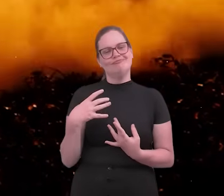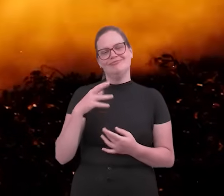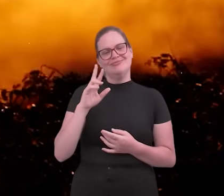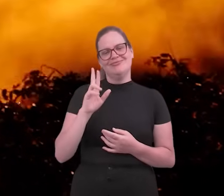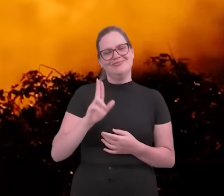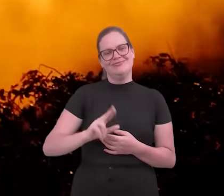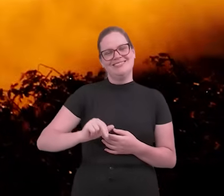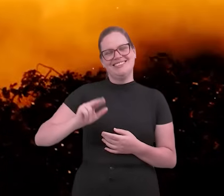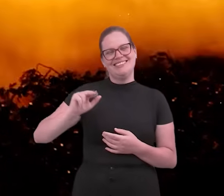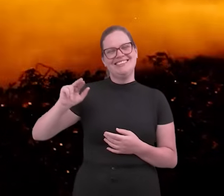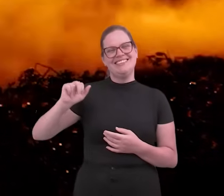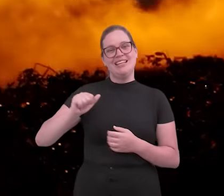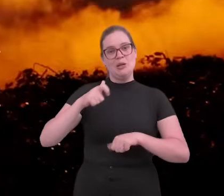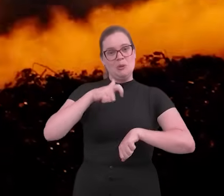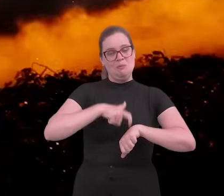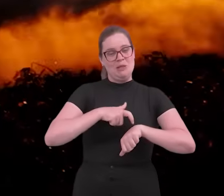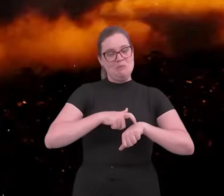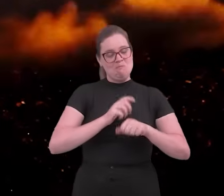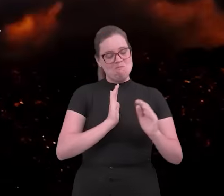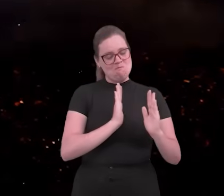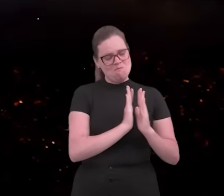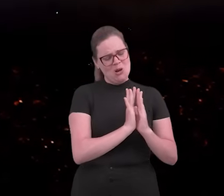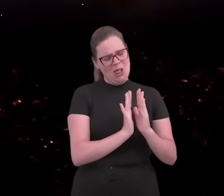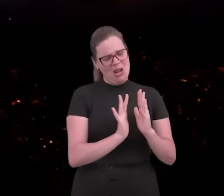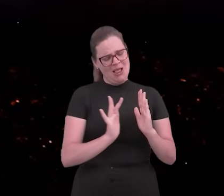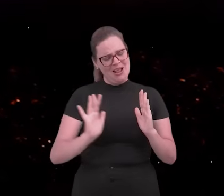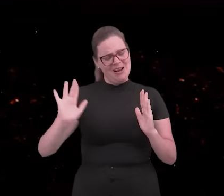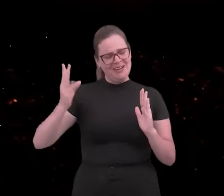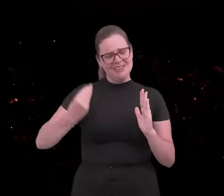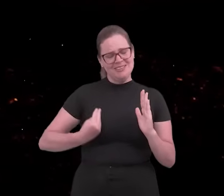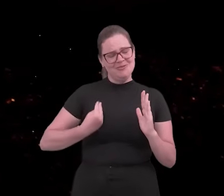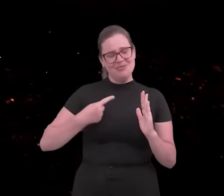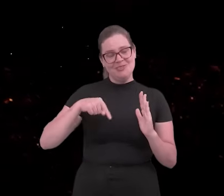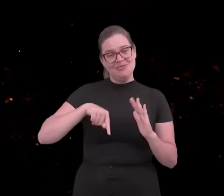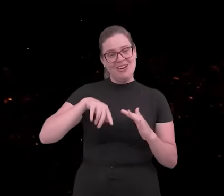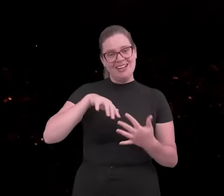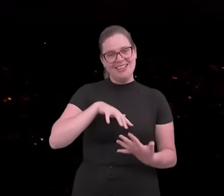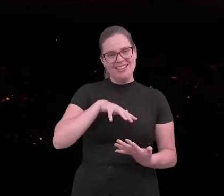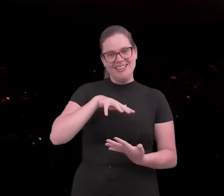desampara em meio à jornada,